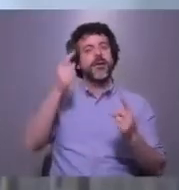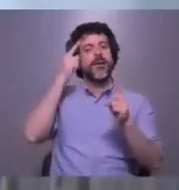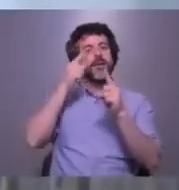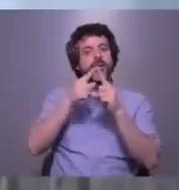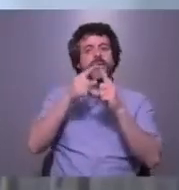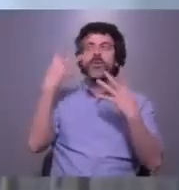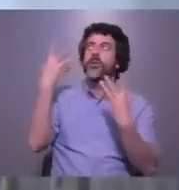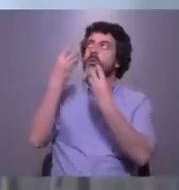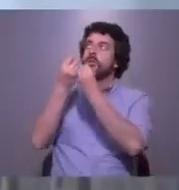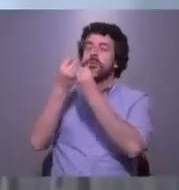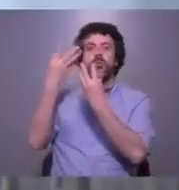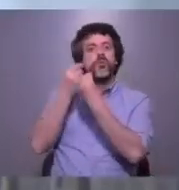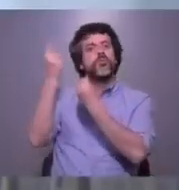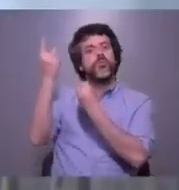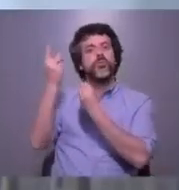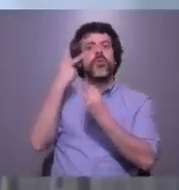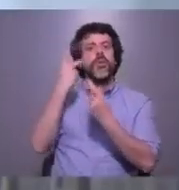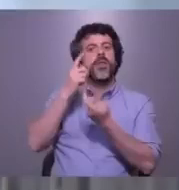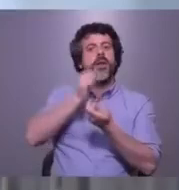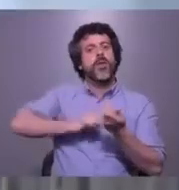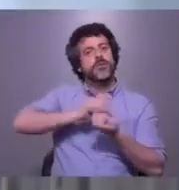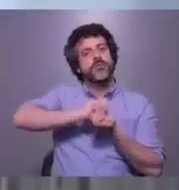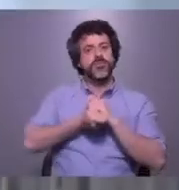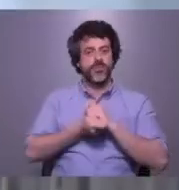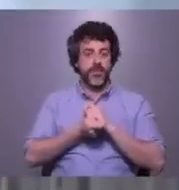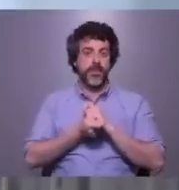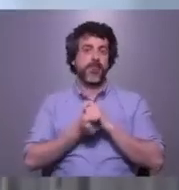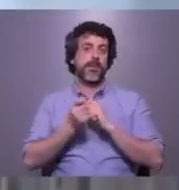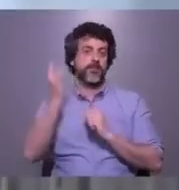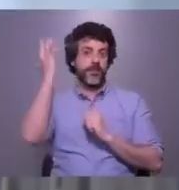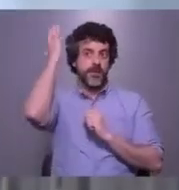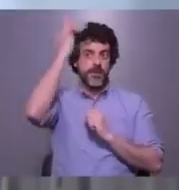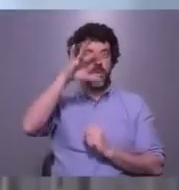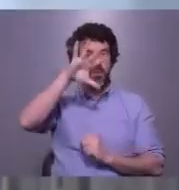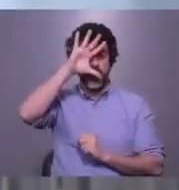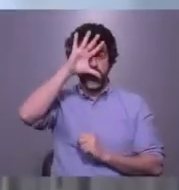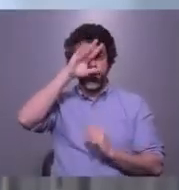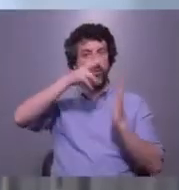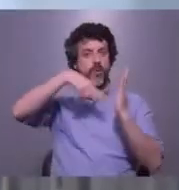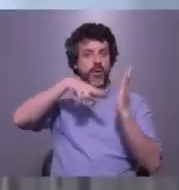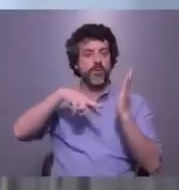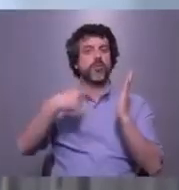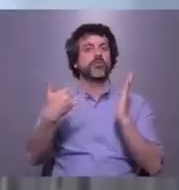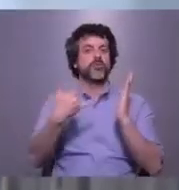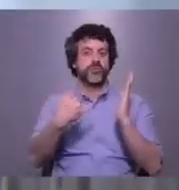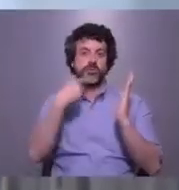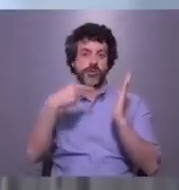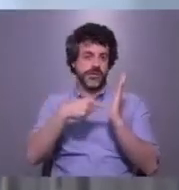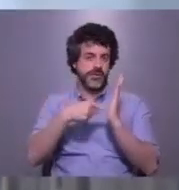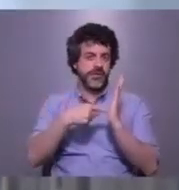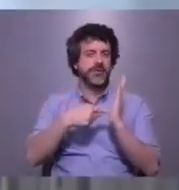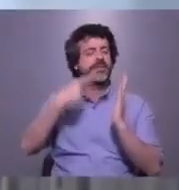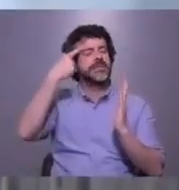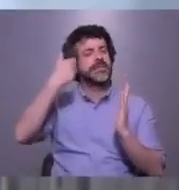vidas. São Paulo, na segunda leitura, alude a esta experiência fundamental da nossa vivência